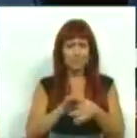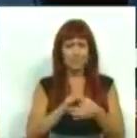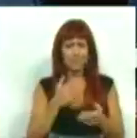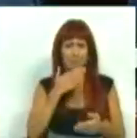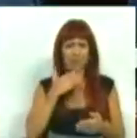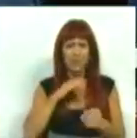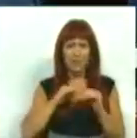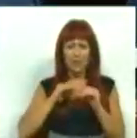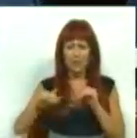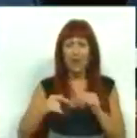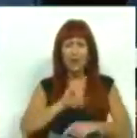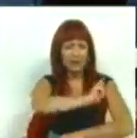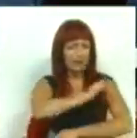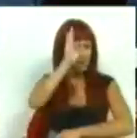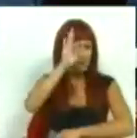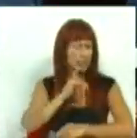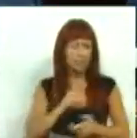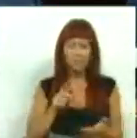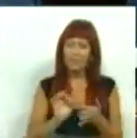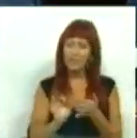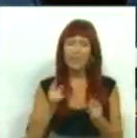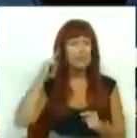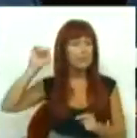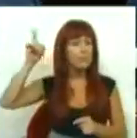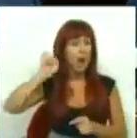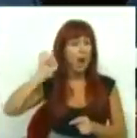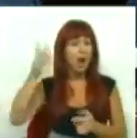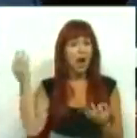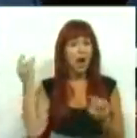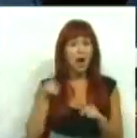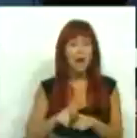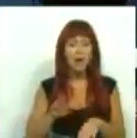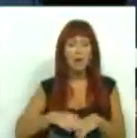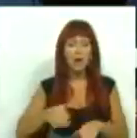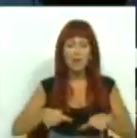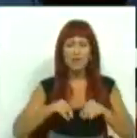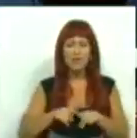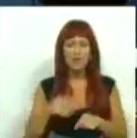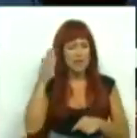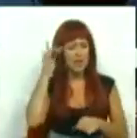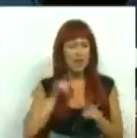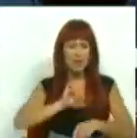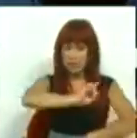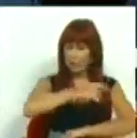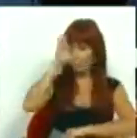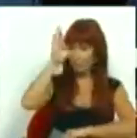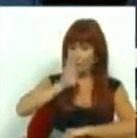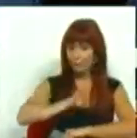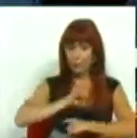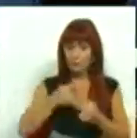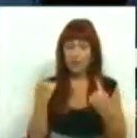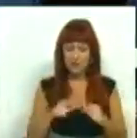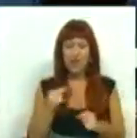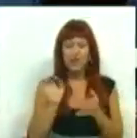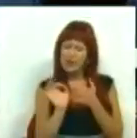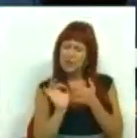e estabilidade das Forças Armadas são fatores de primordial importância e porque assumimos e consideramos que as Forças Armadas